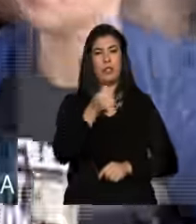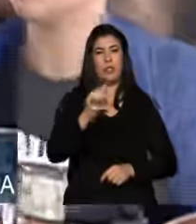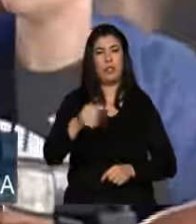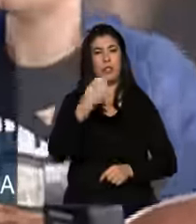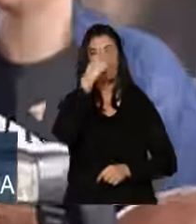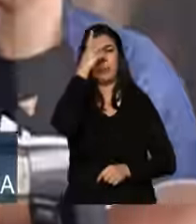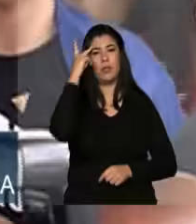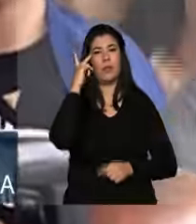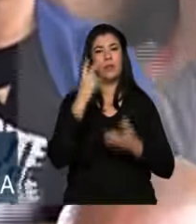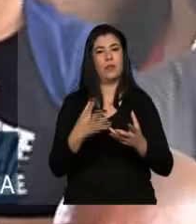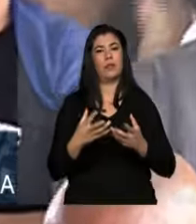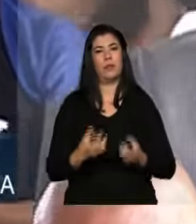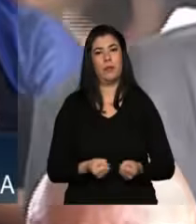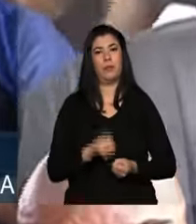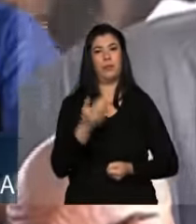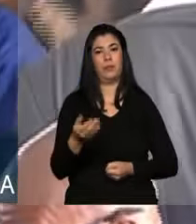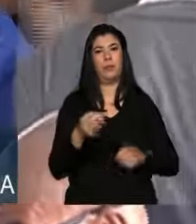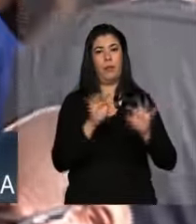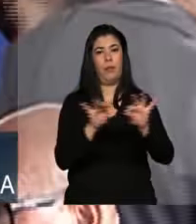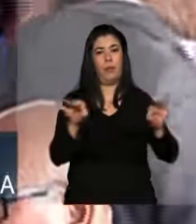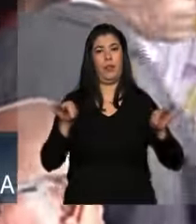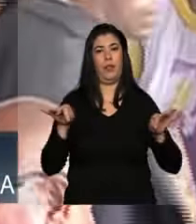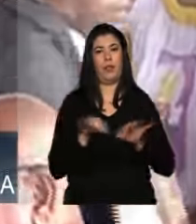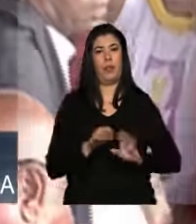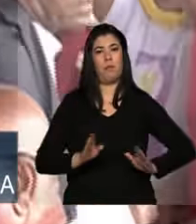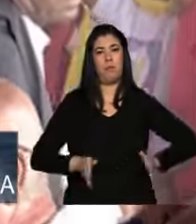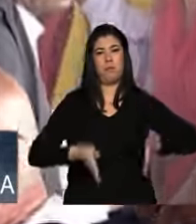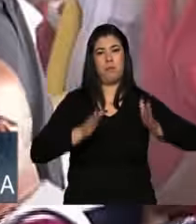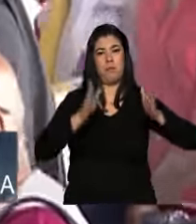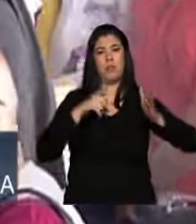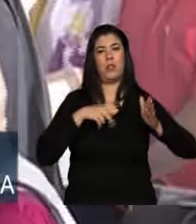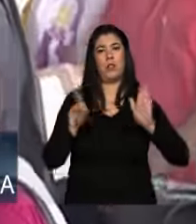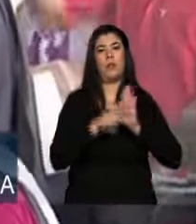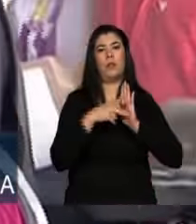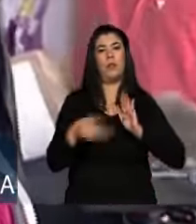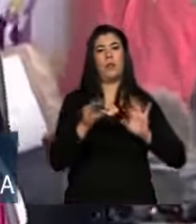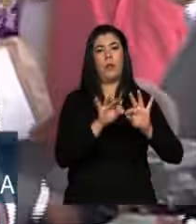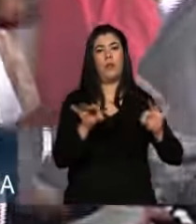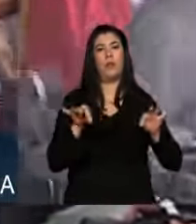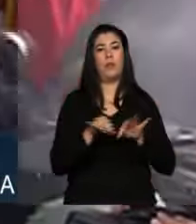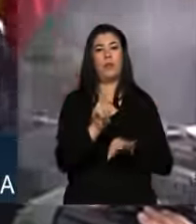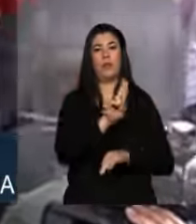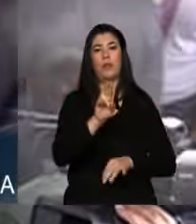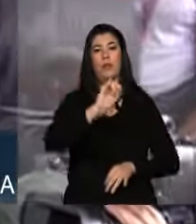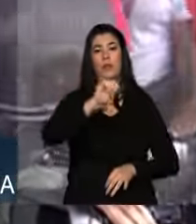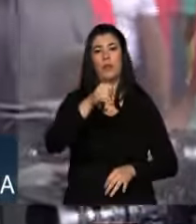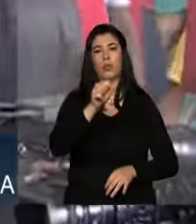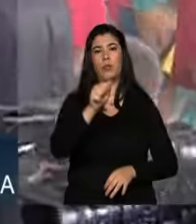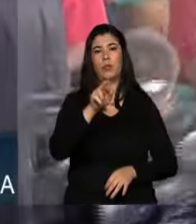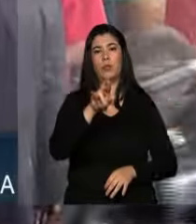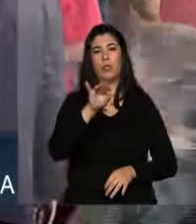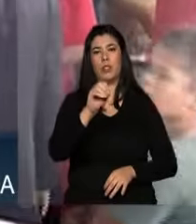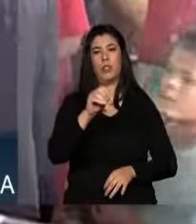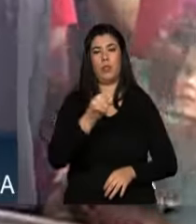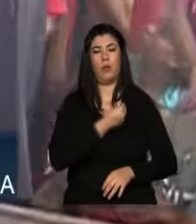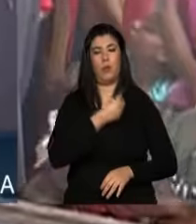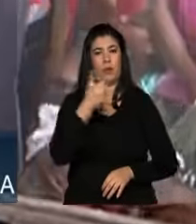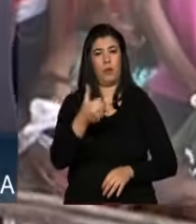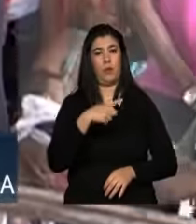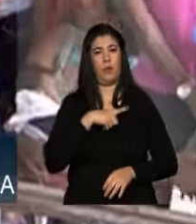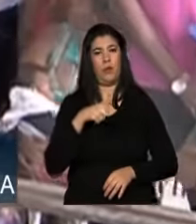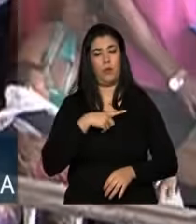mil pessoas. As unidades habitacionais fazem parte do residencial Juazeiro número 1 e o condomínio